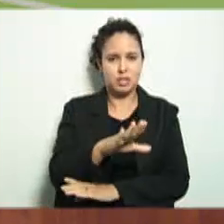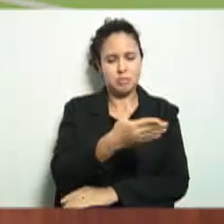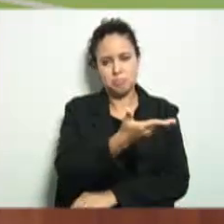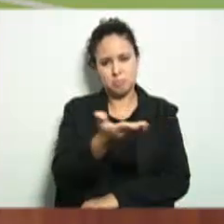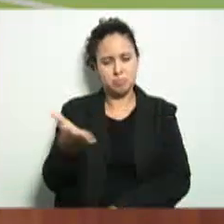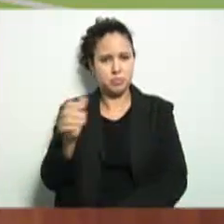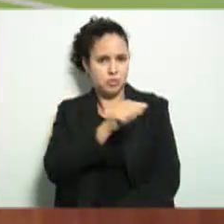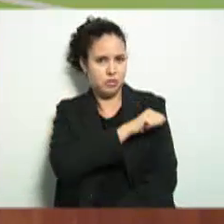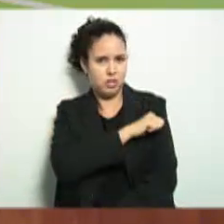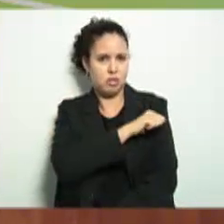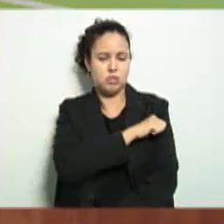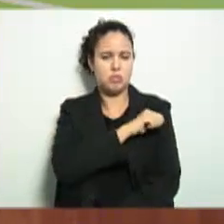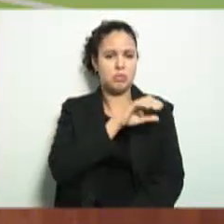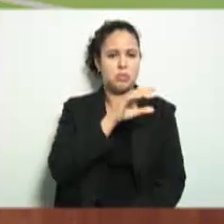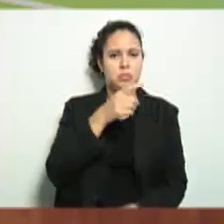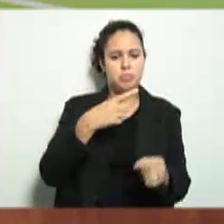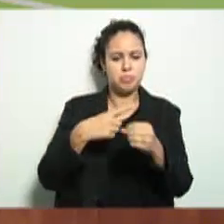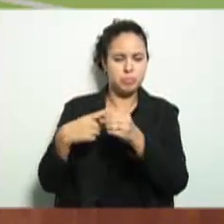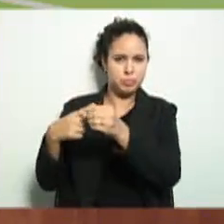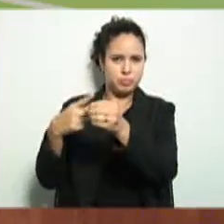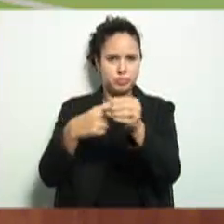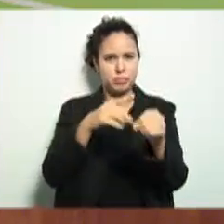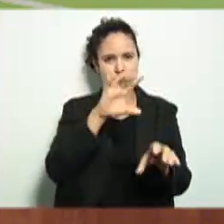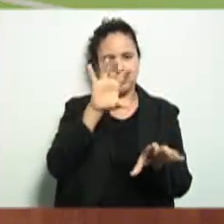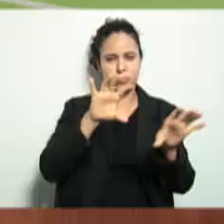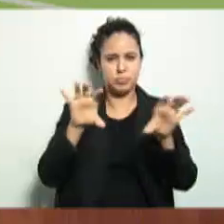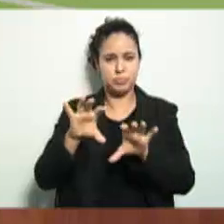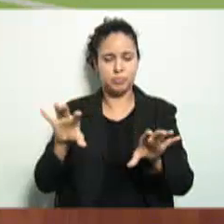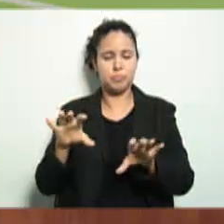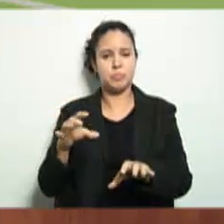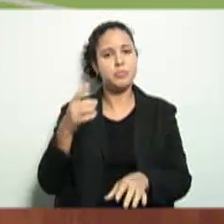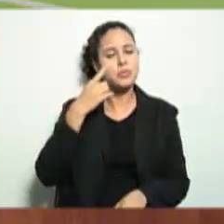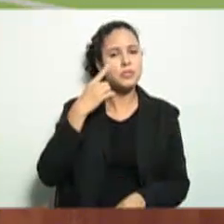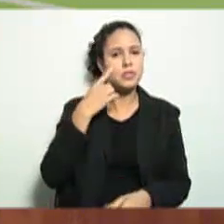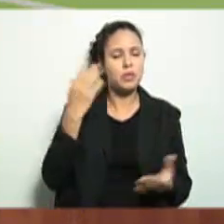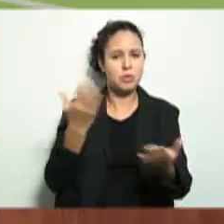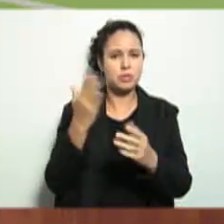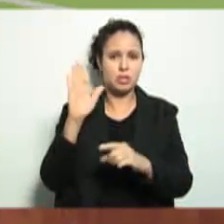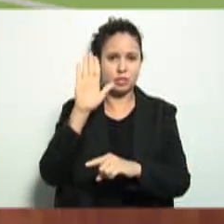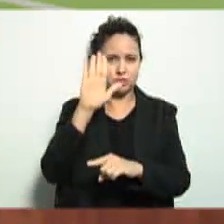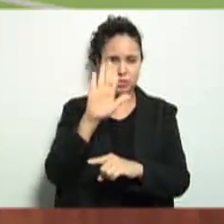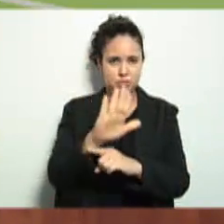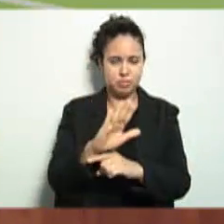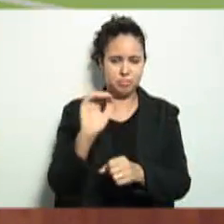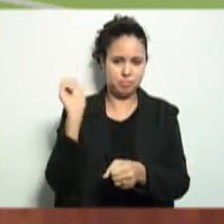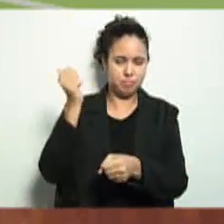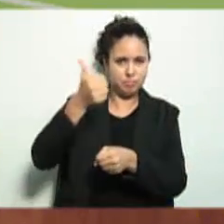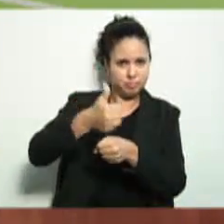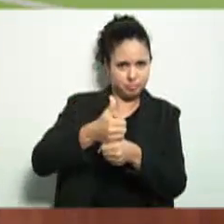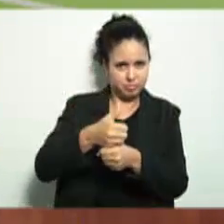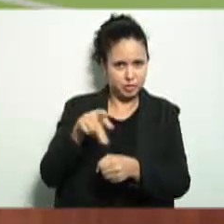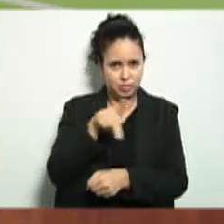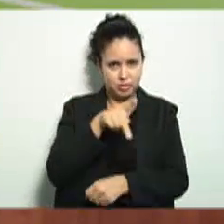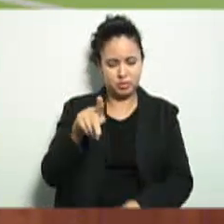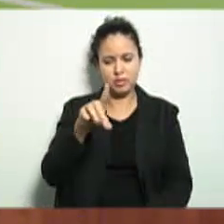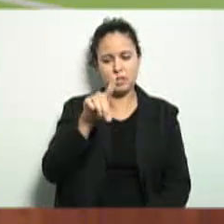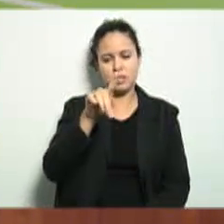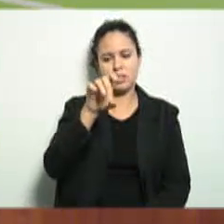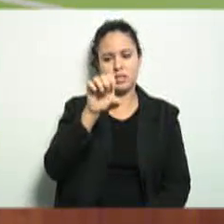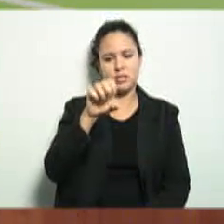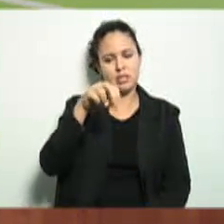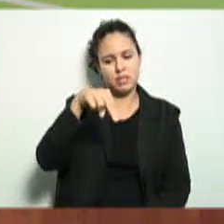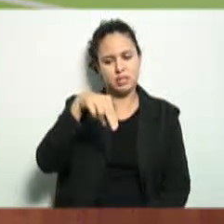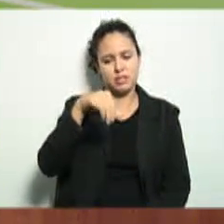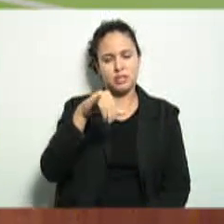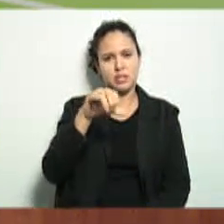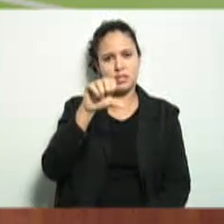Eu espero que eu consiga aqui ajudar um pouco mais vocês hoje. Hoje eu estou em substituição à professora Denise, mas na